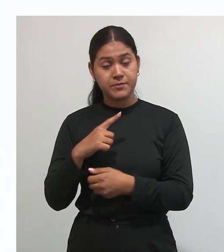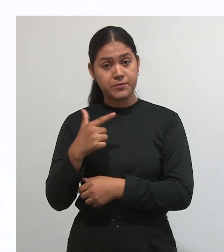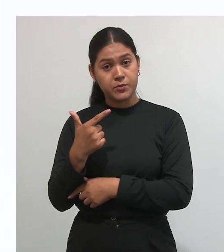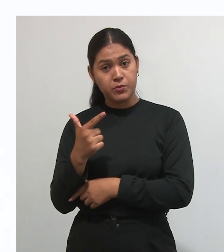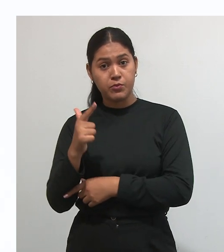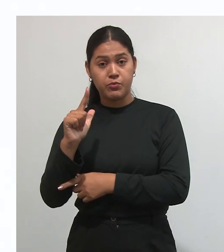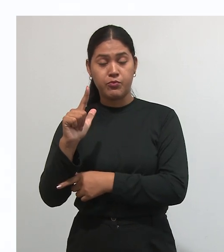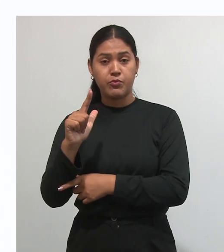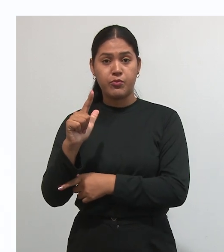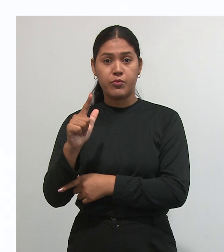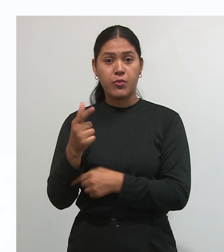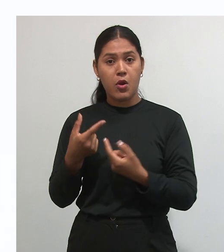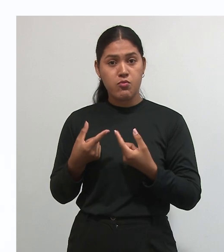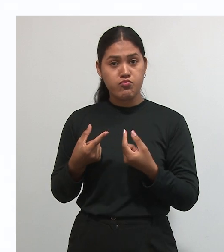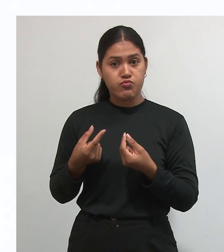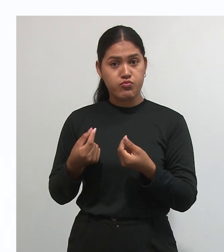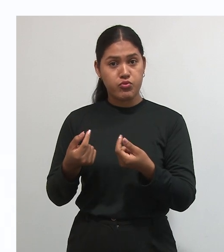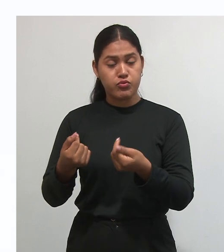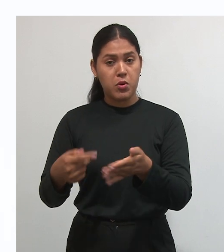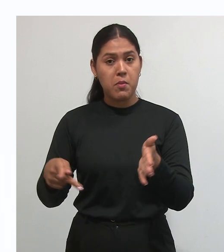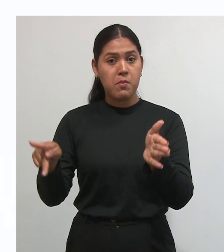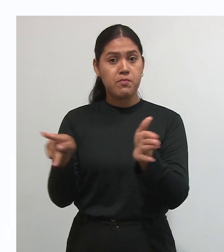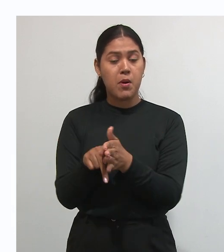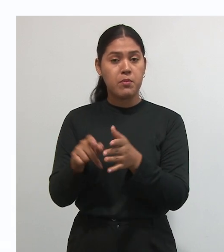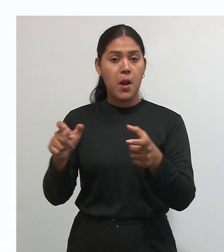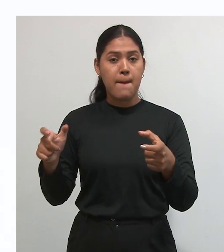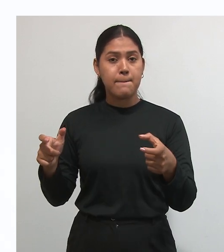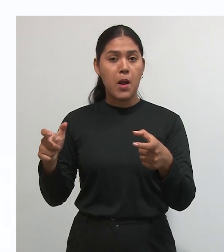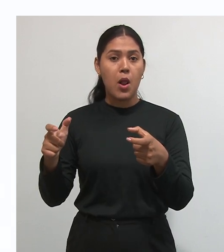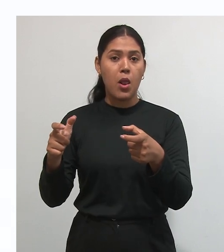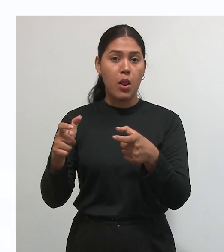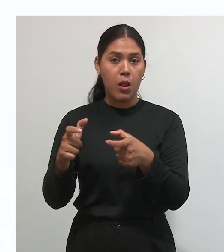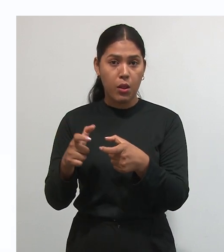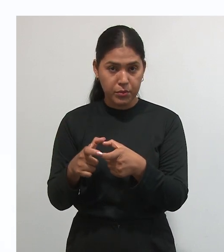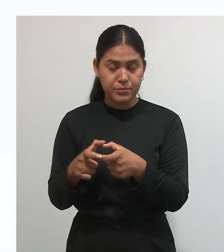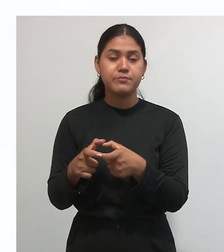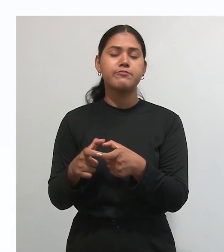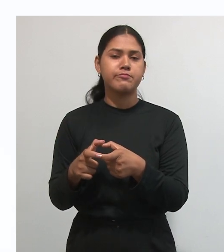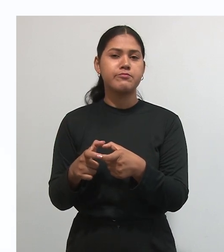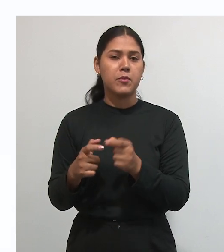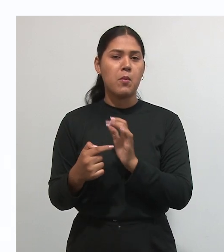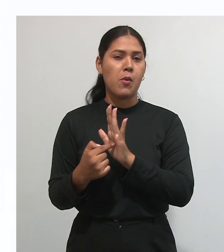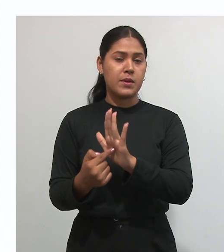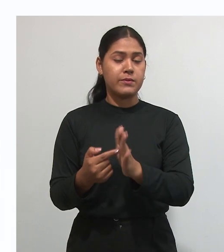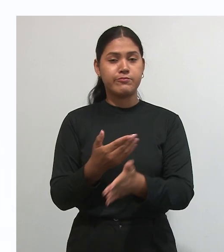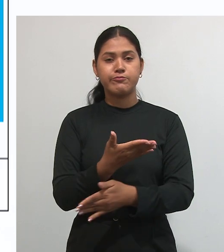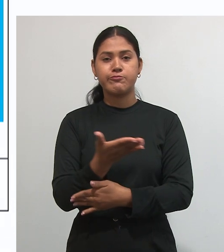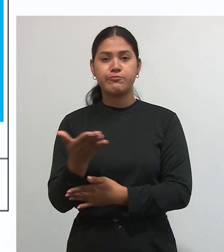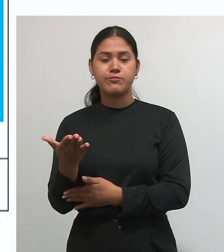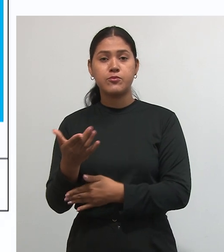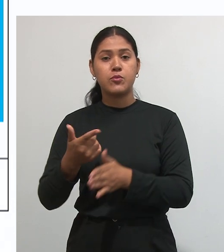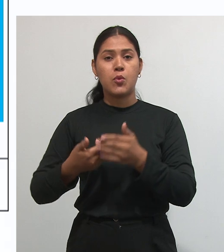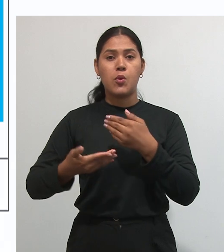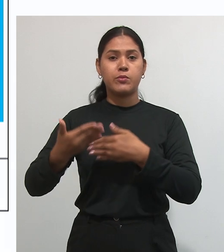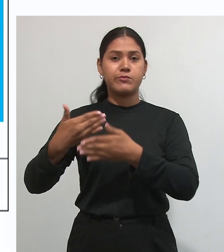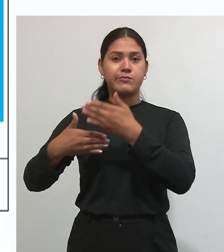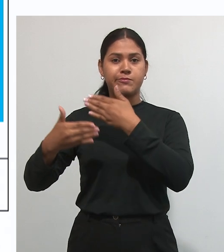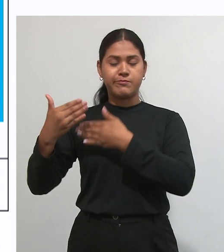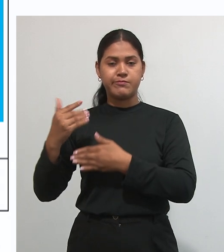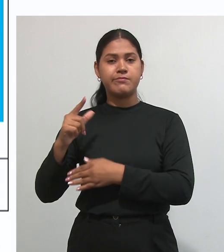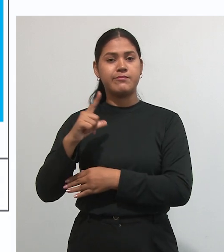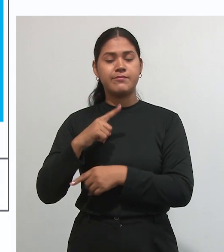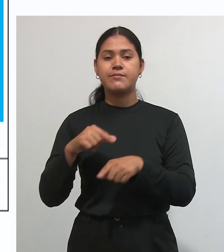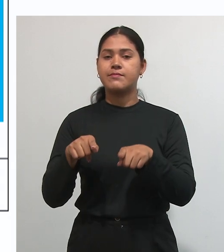as variações patrimoniais diminutivas. Vou voltar aqui só para mostrar para vocês os outros,